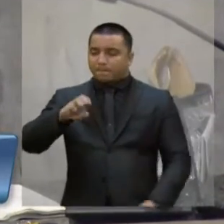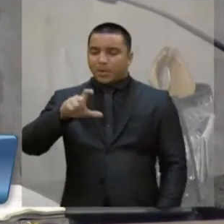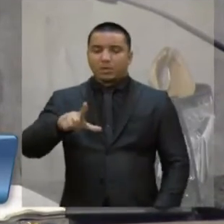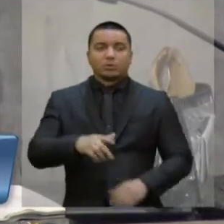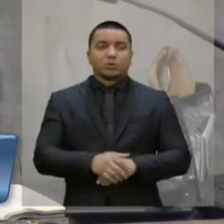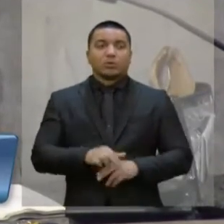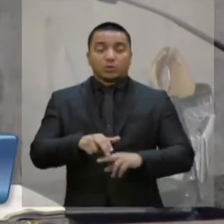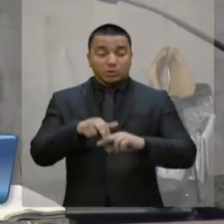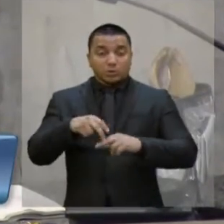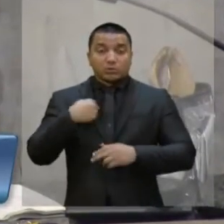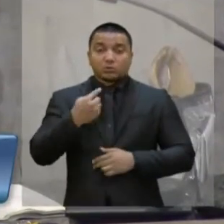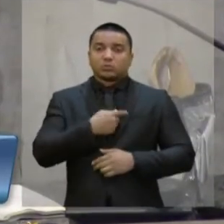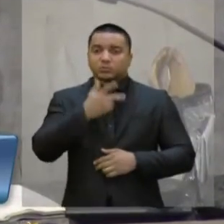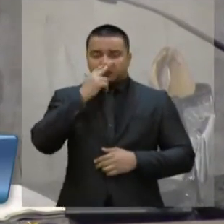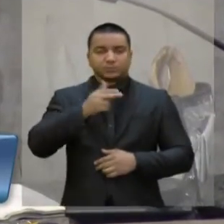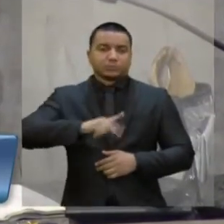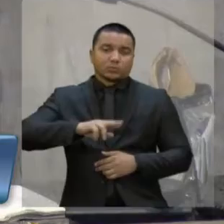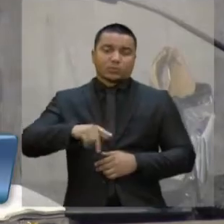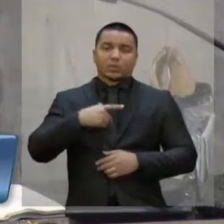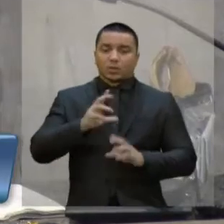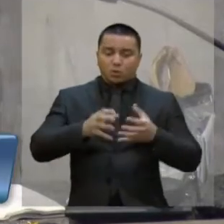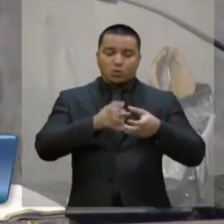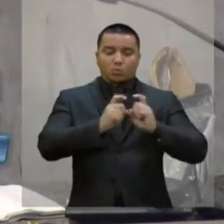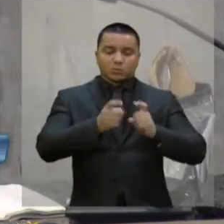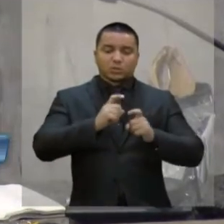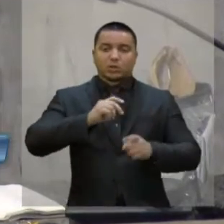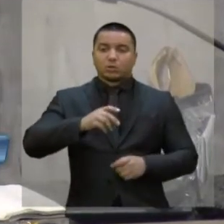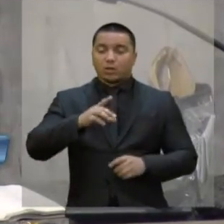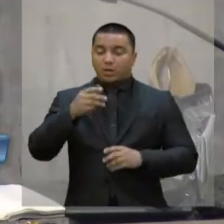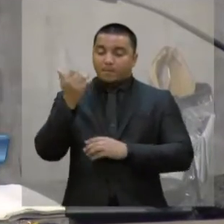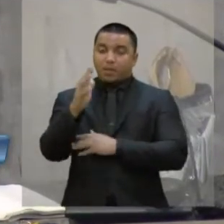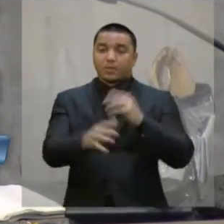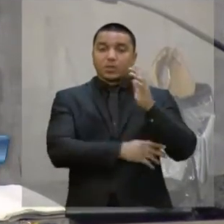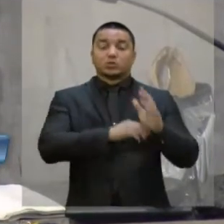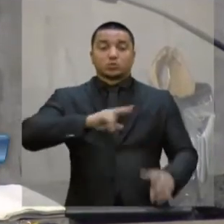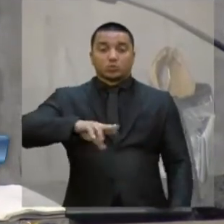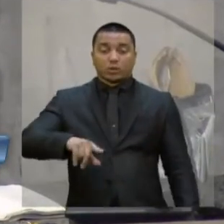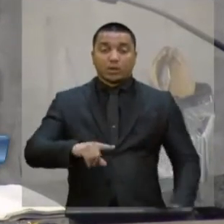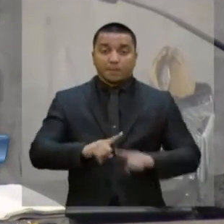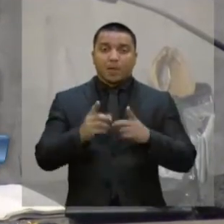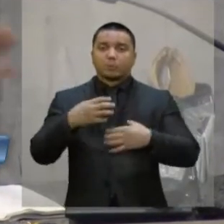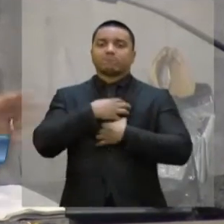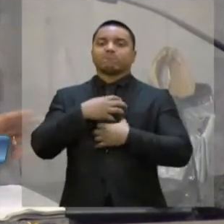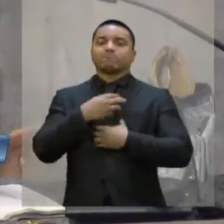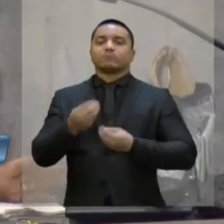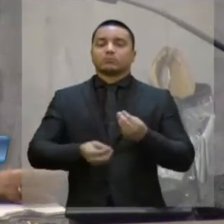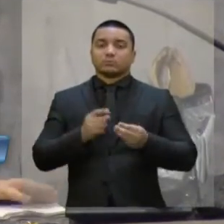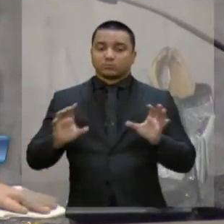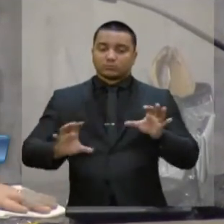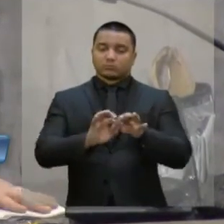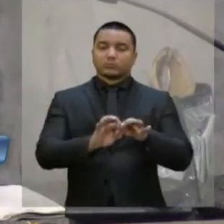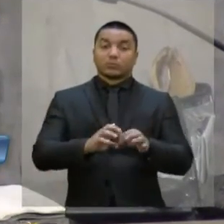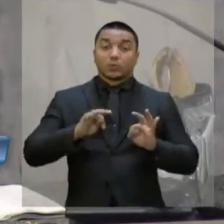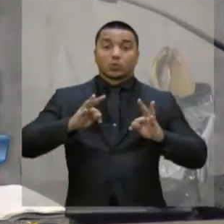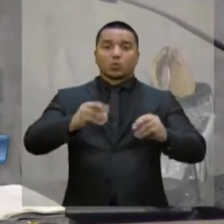Então, eu quero, não sou mais da Comissão de Meio Ambiente, mas sou uma deputada que me sinto incluída em todas as